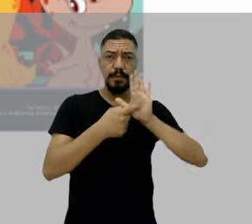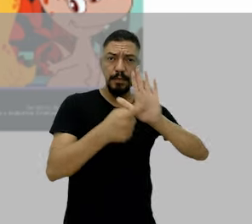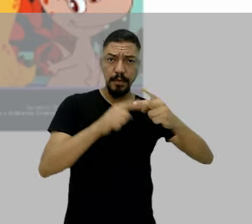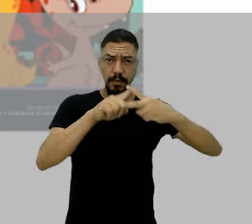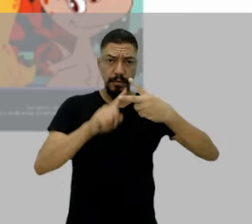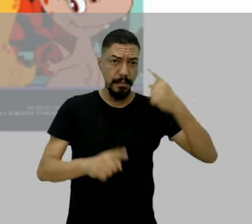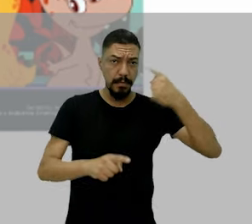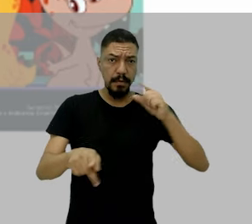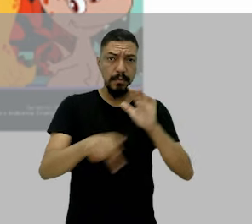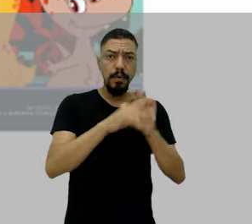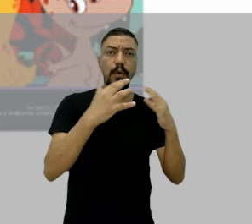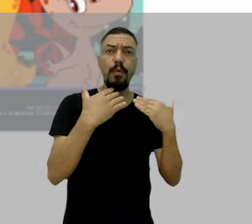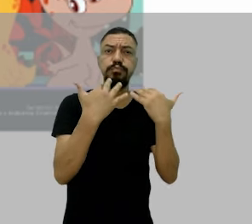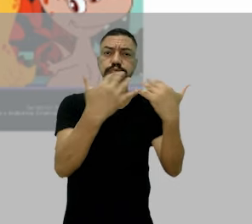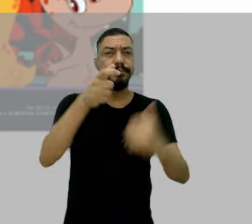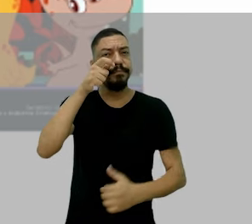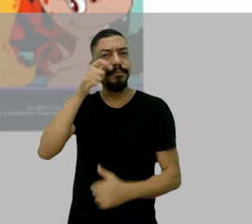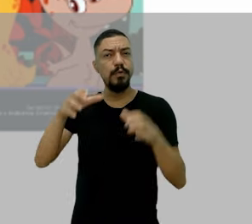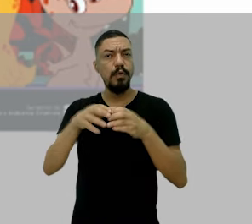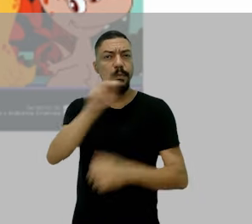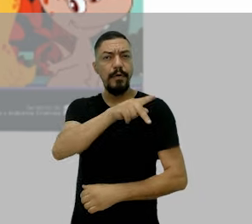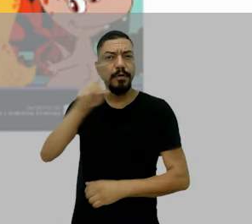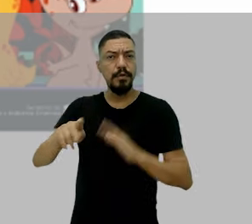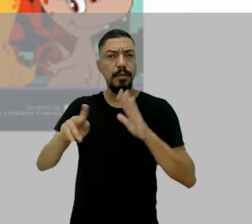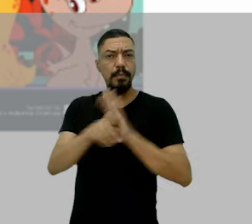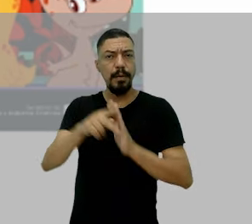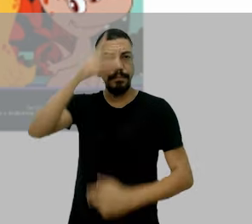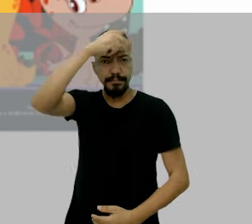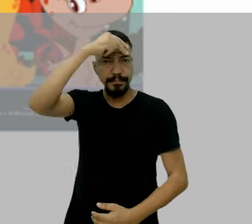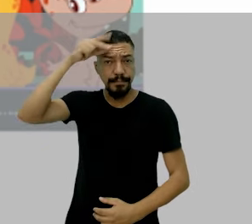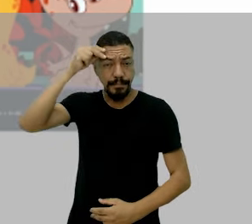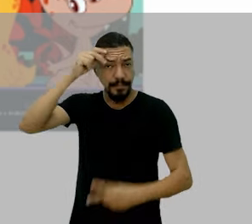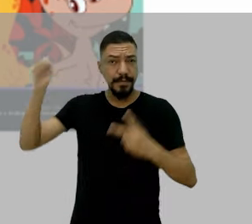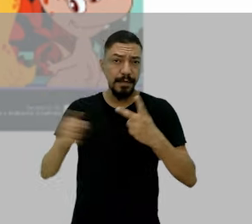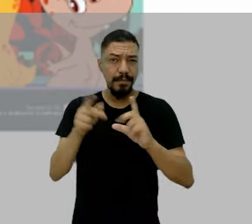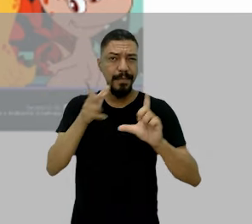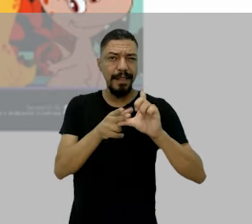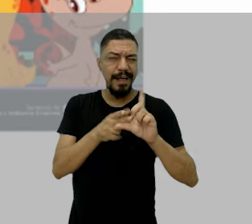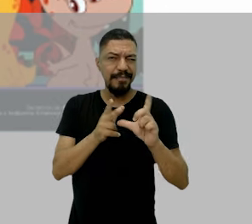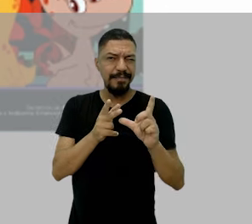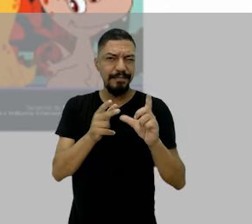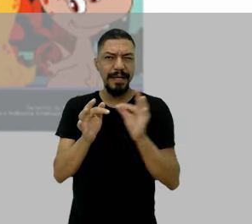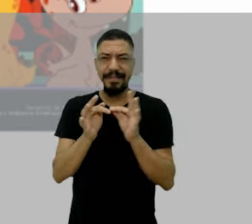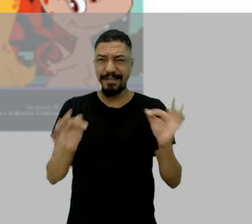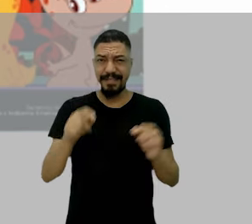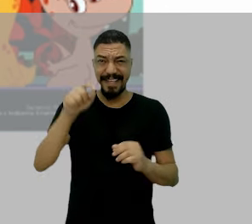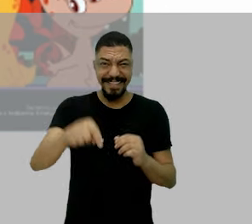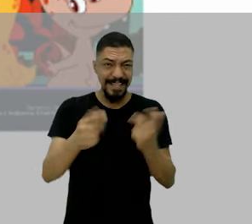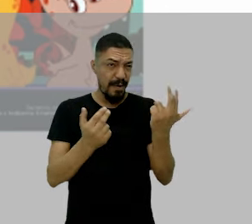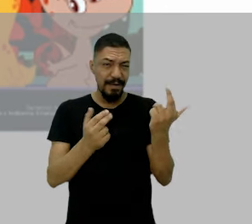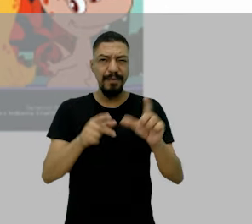da rede municipal, e outra numa live semelhante a essa, não, muito mais simples do que essa, no